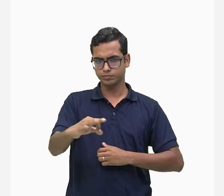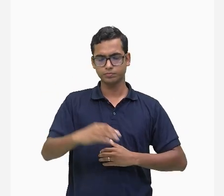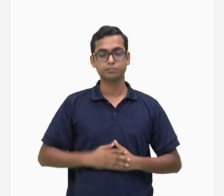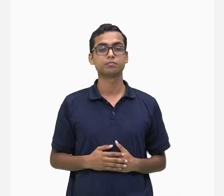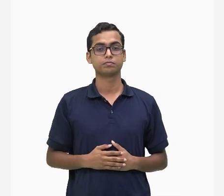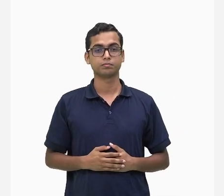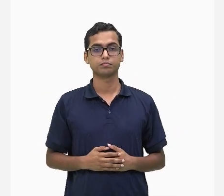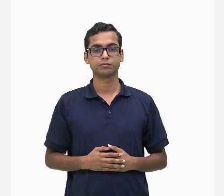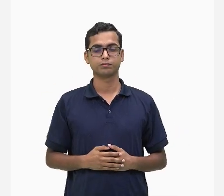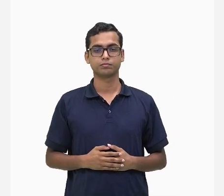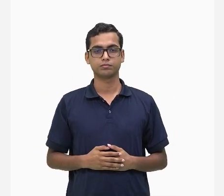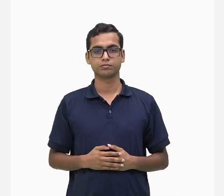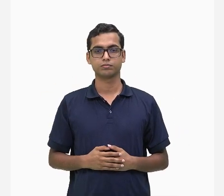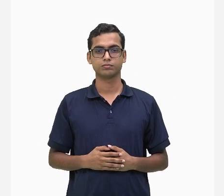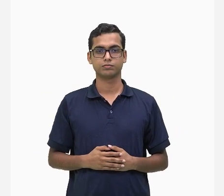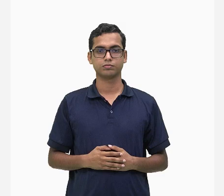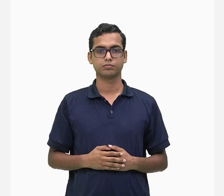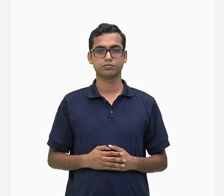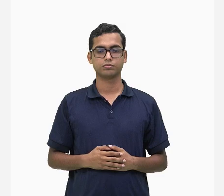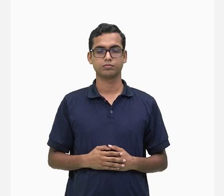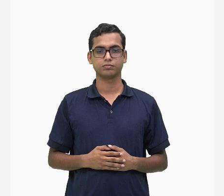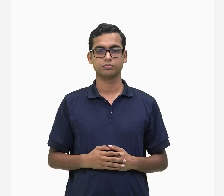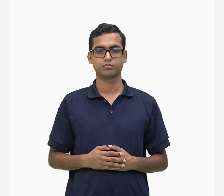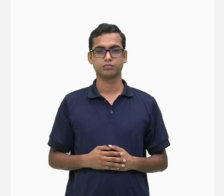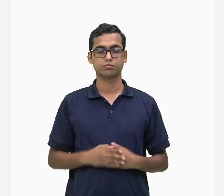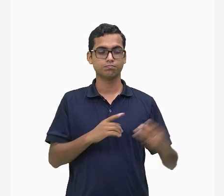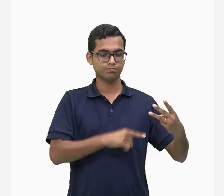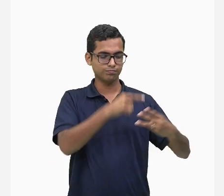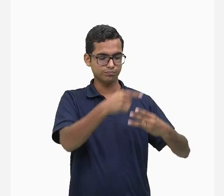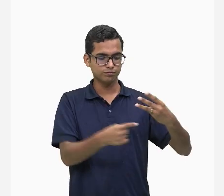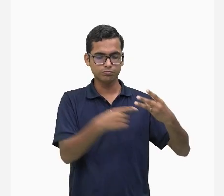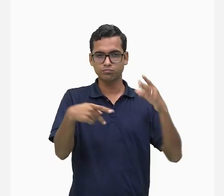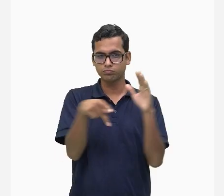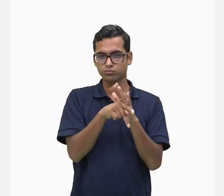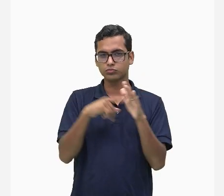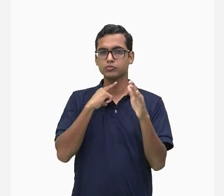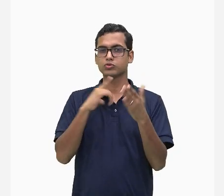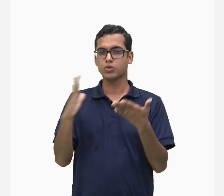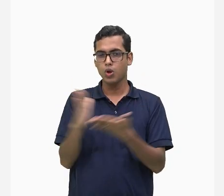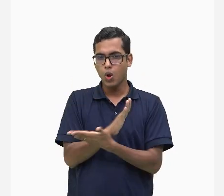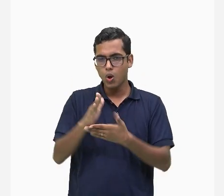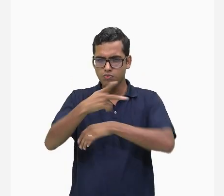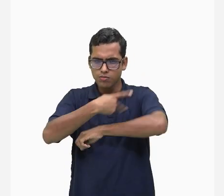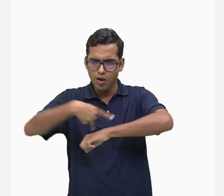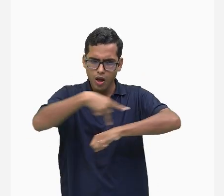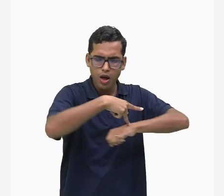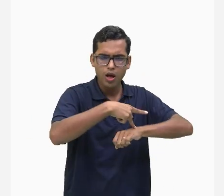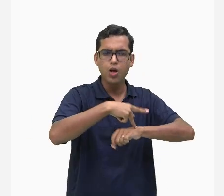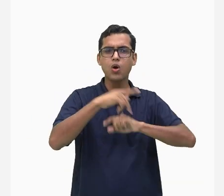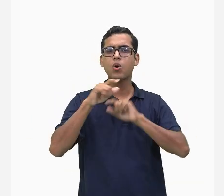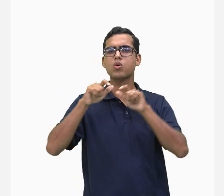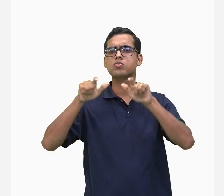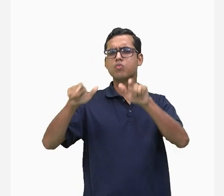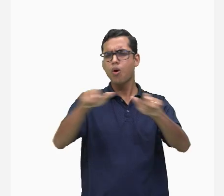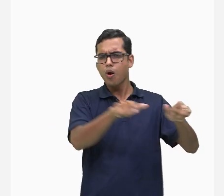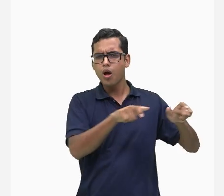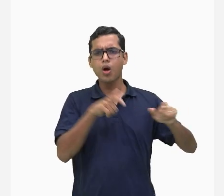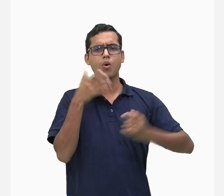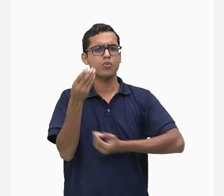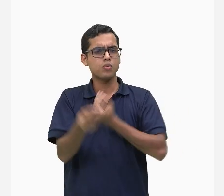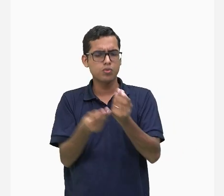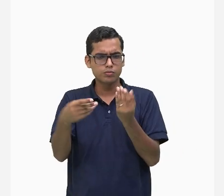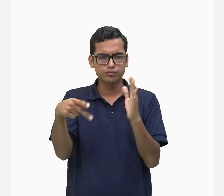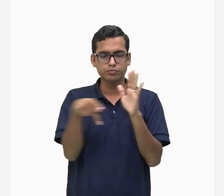que vai fazer parte da comunidade dos Estados Independentes, eles vão se localizar tanto na parte